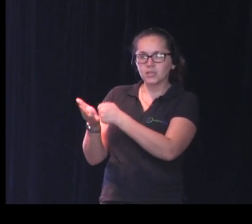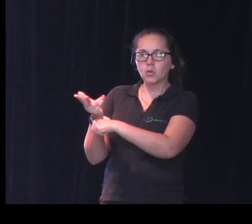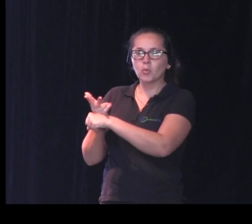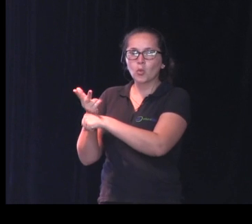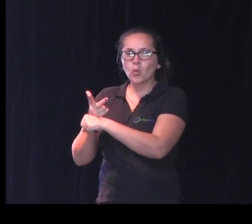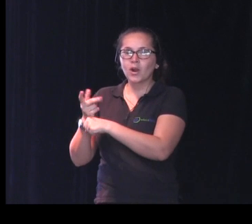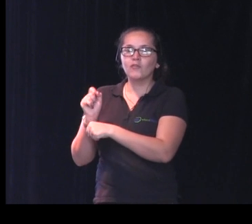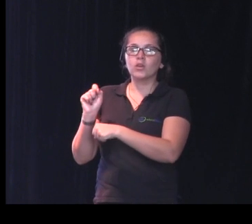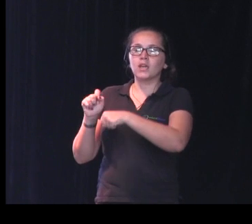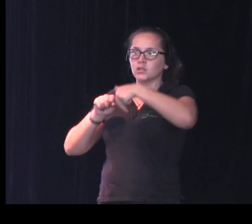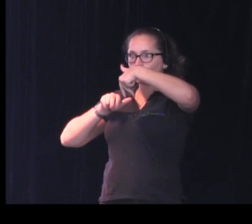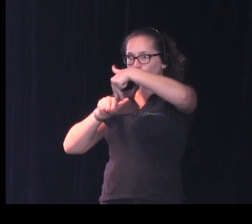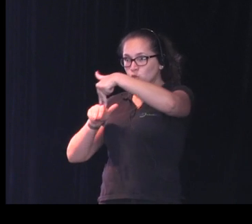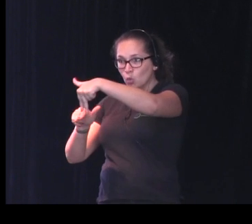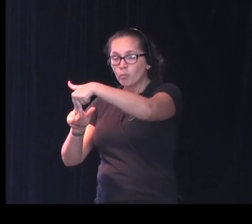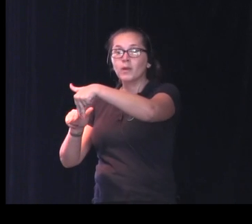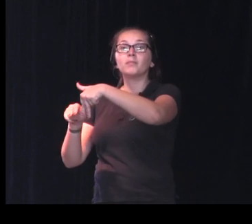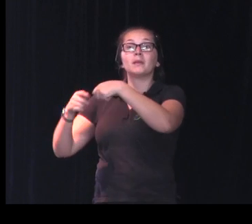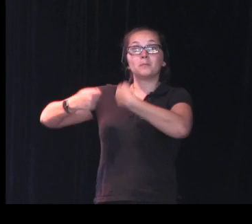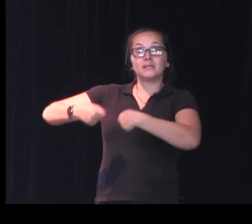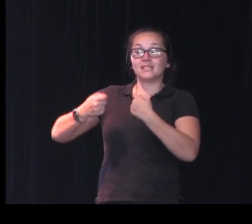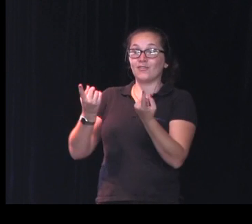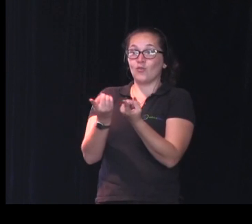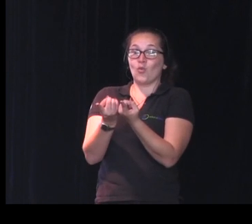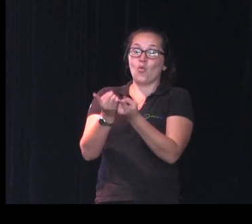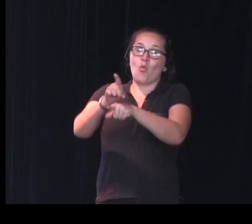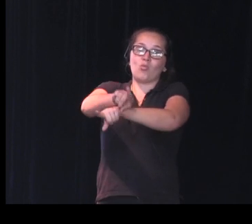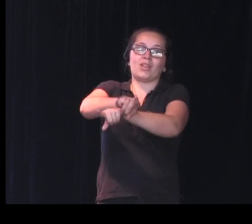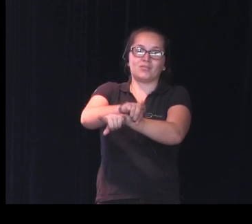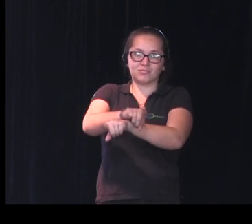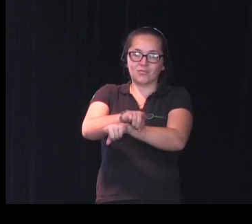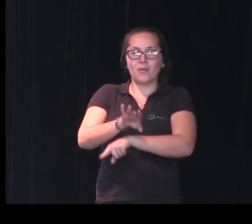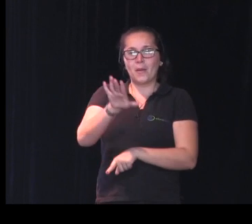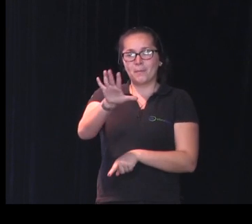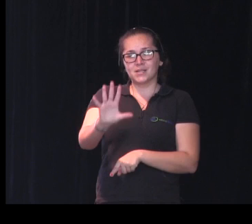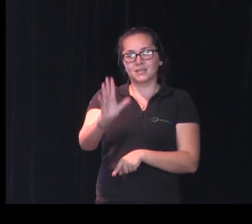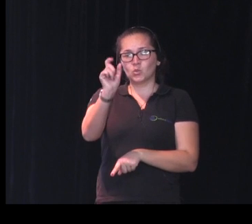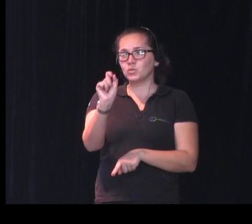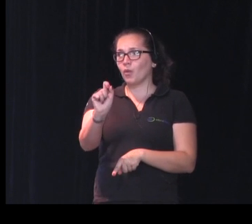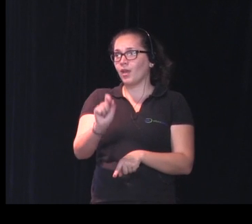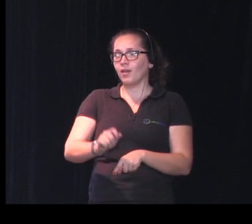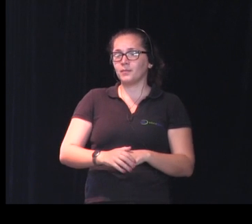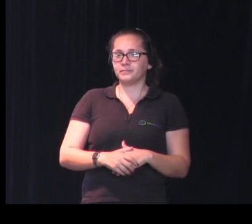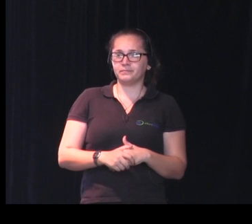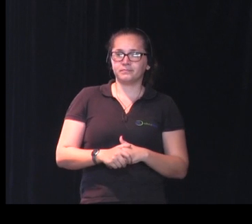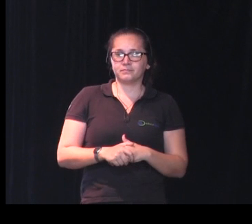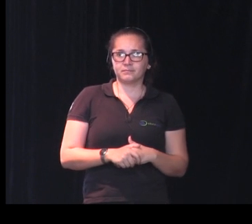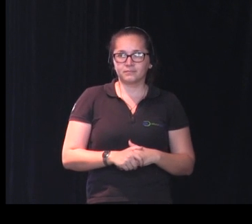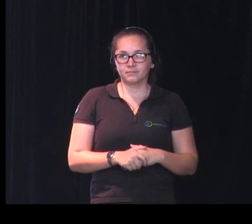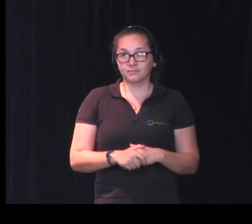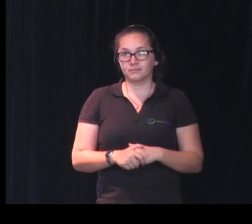No lugar onde basicamente eles procuravam sombra, deveria ter sido o contrário. No